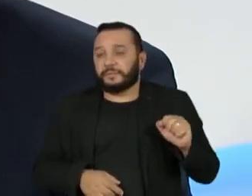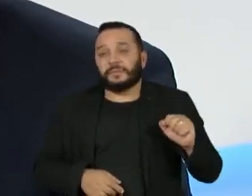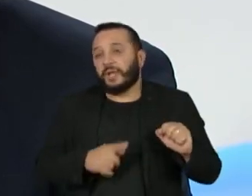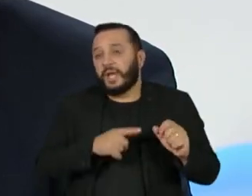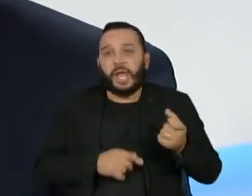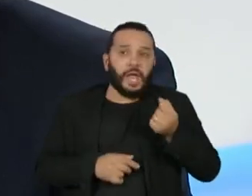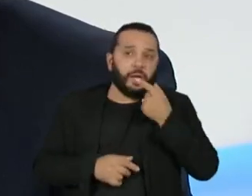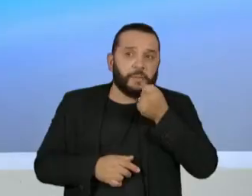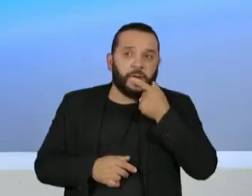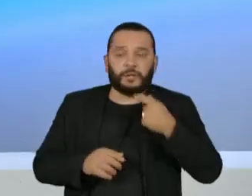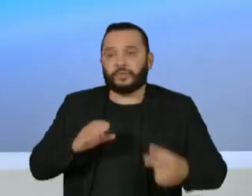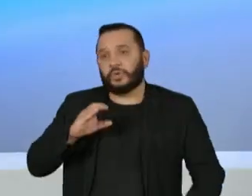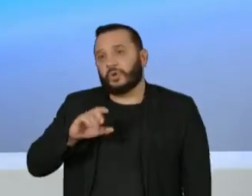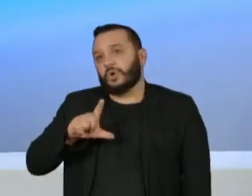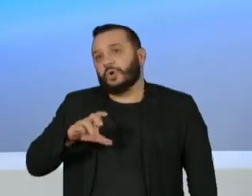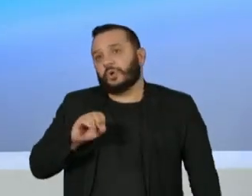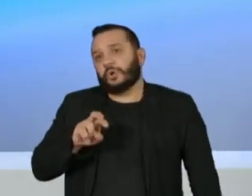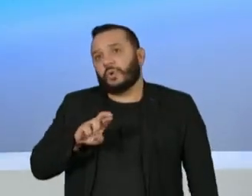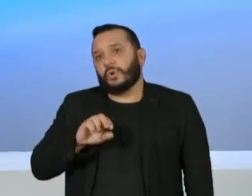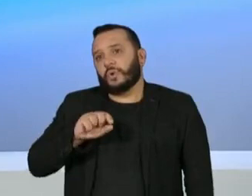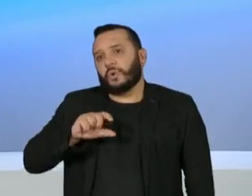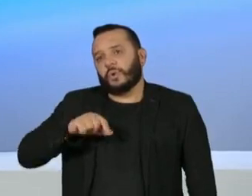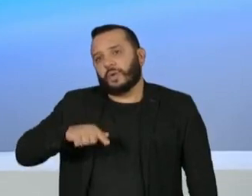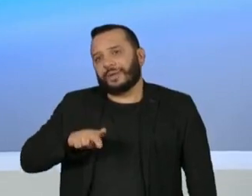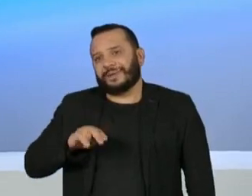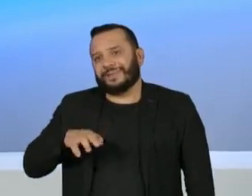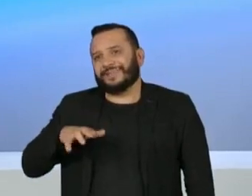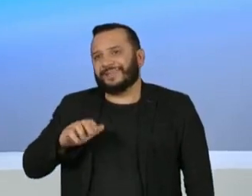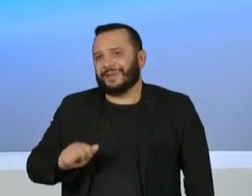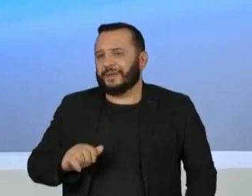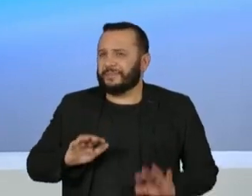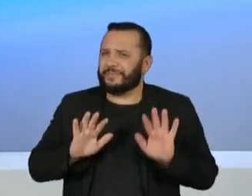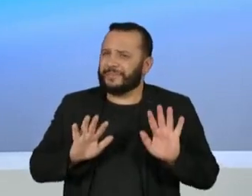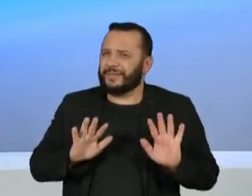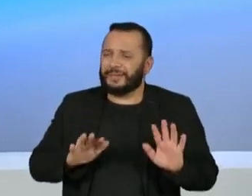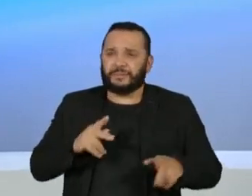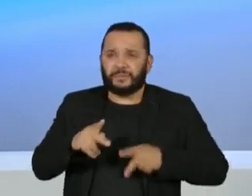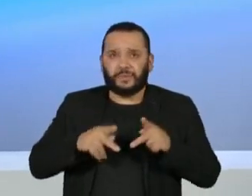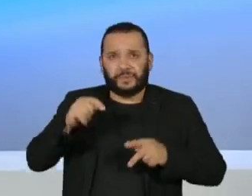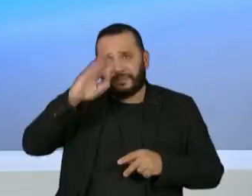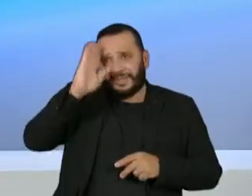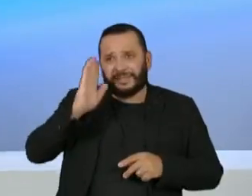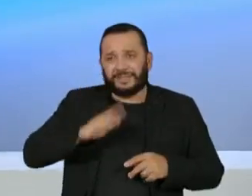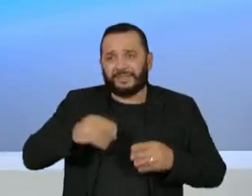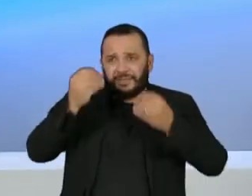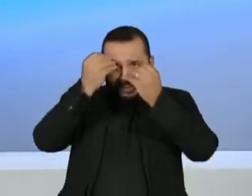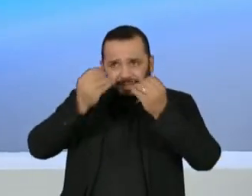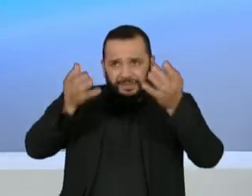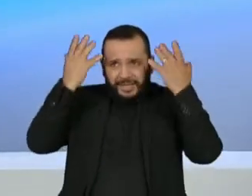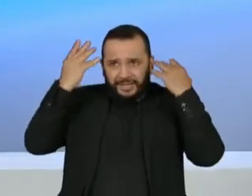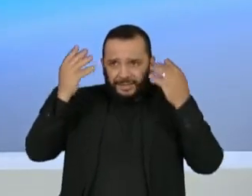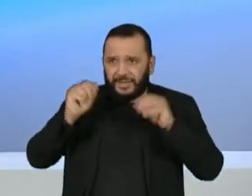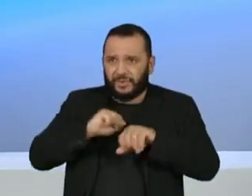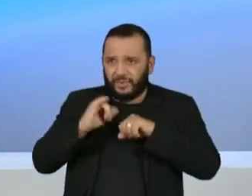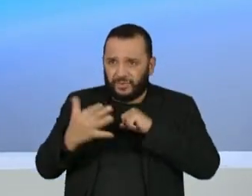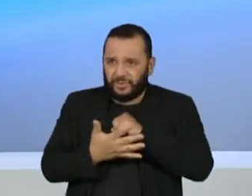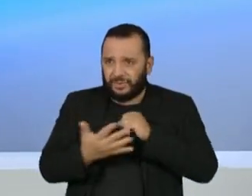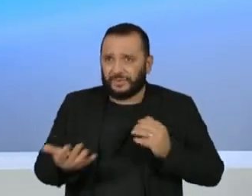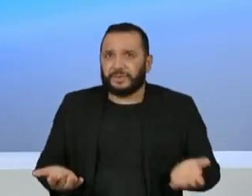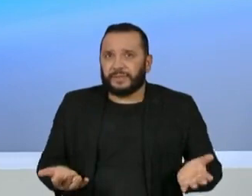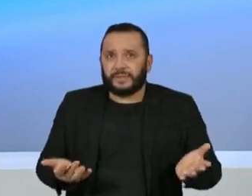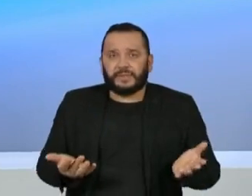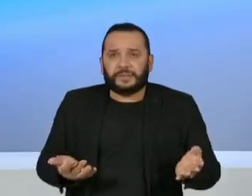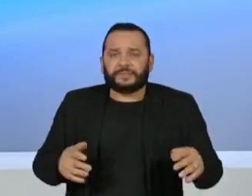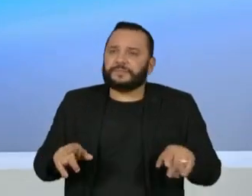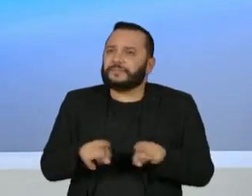cloroquina. A pergunta que eu faço é assim, o brasileiro esqueceu a pandemia? Quer dizer, não se falou, ou mal se